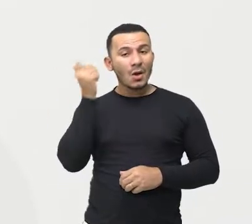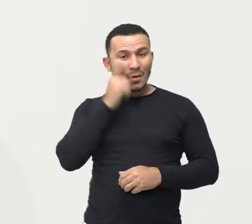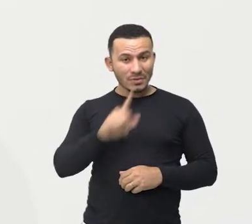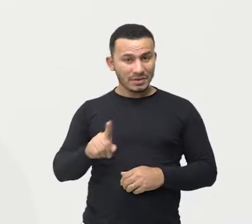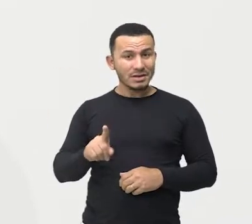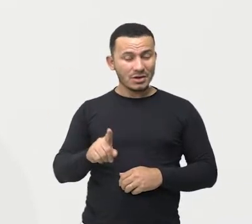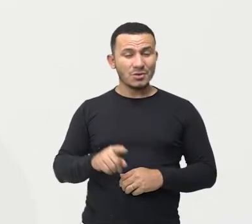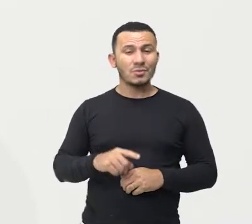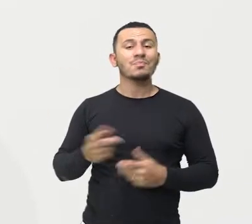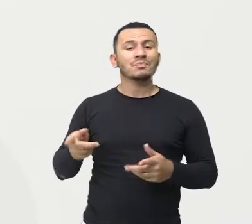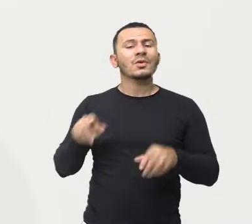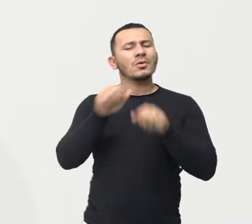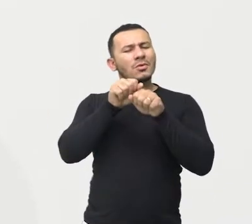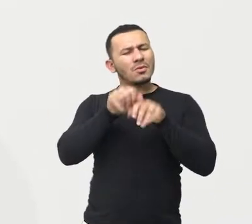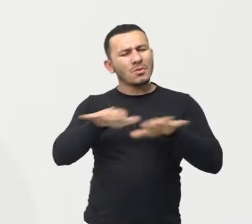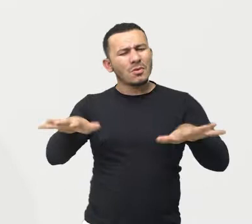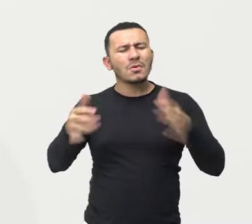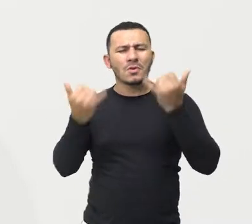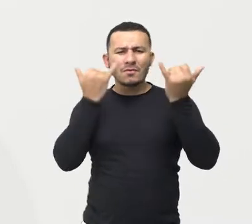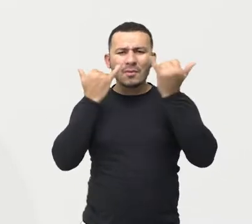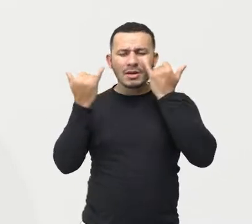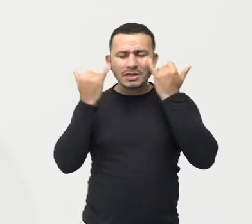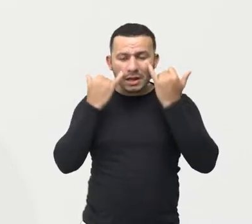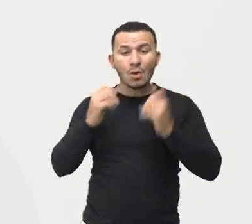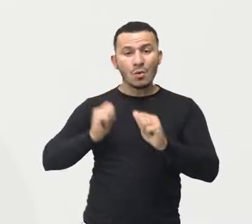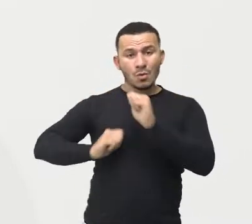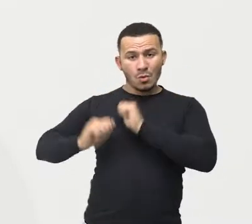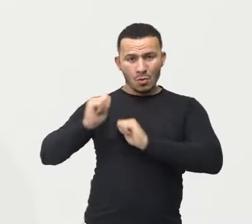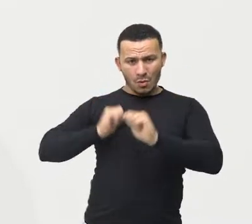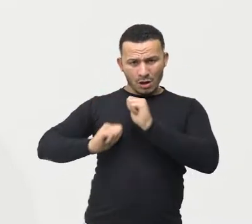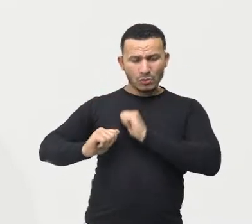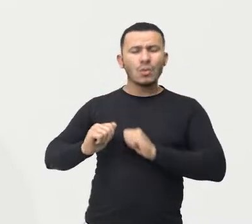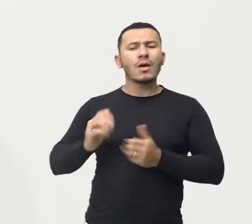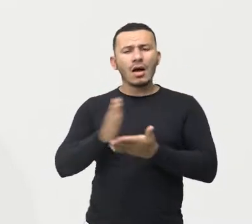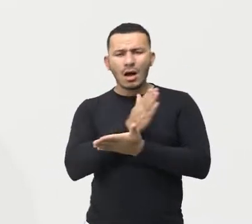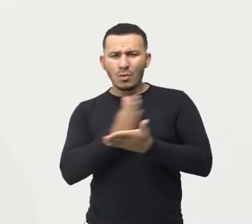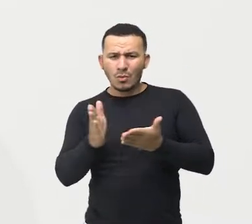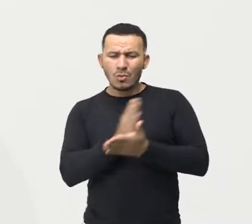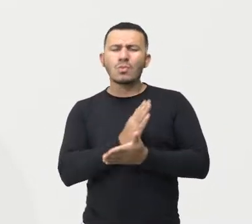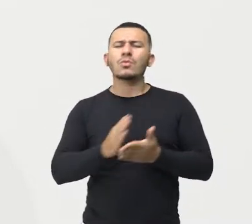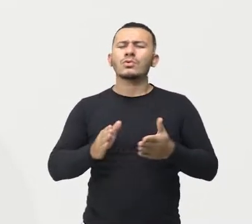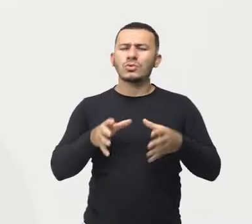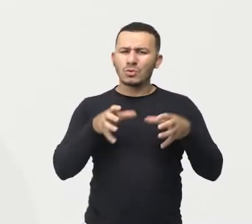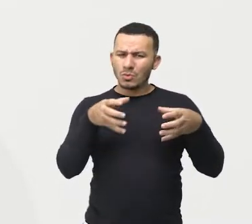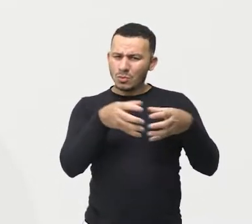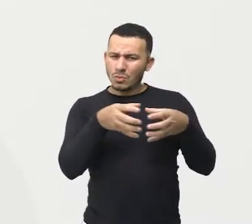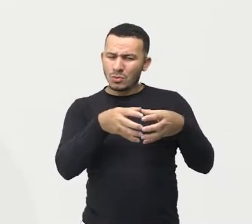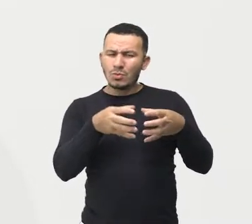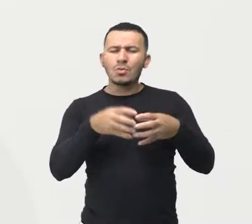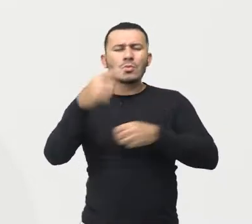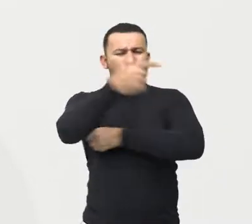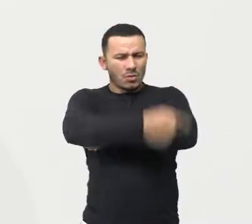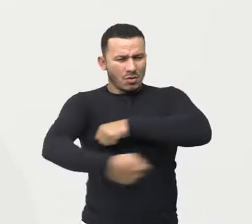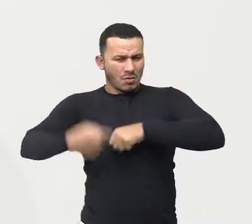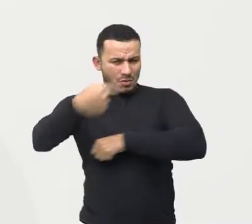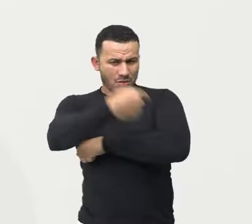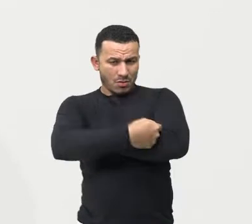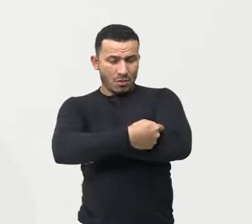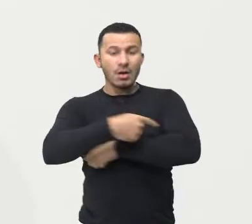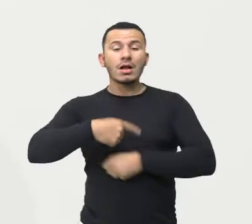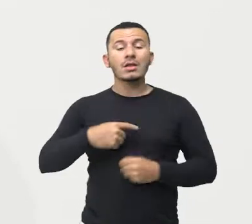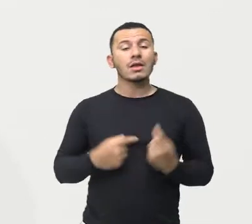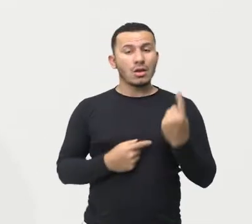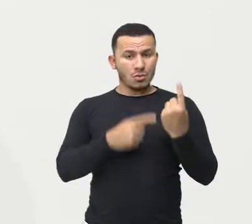certo. O ato heróico foi reconhecido por alguns dos ídolos de Bride. Ruffalo comentou